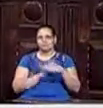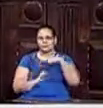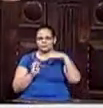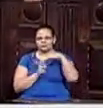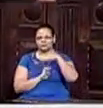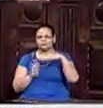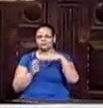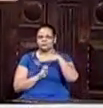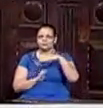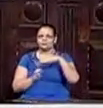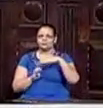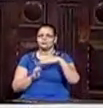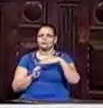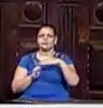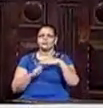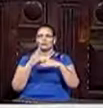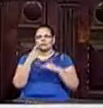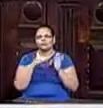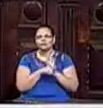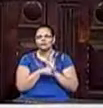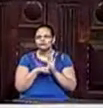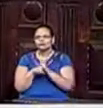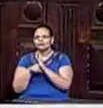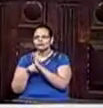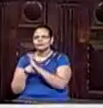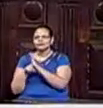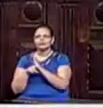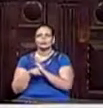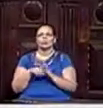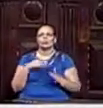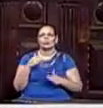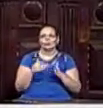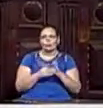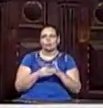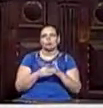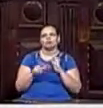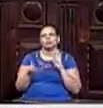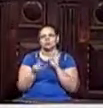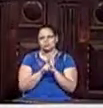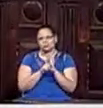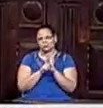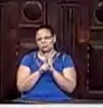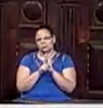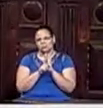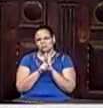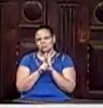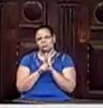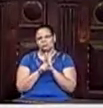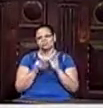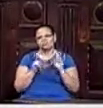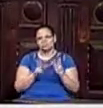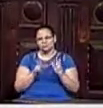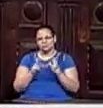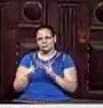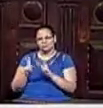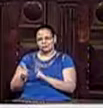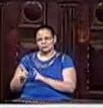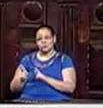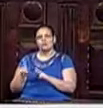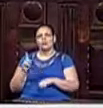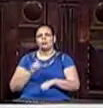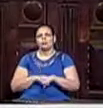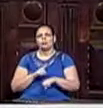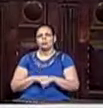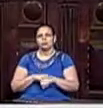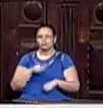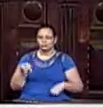concomitantemente, ser revista toda a legislação para adequá-la ao momento